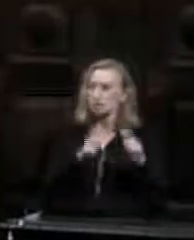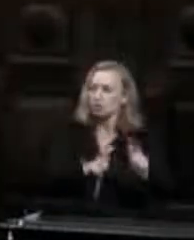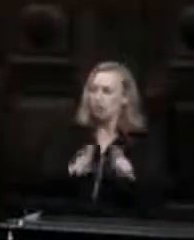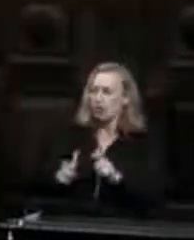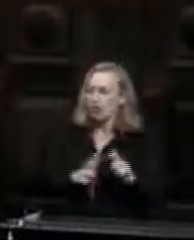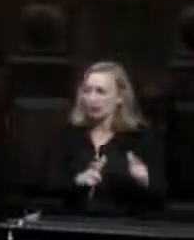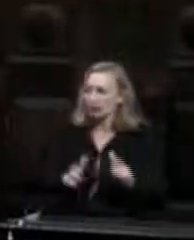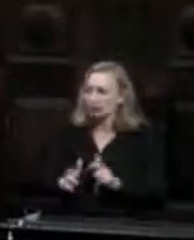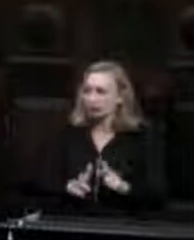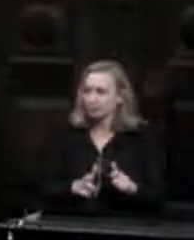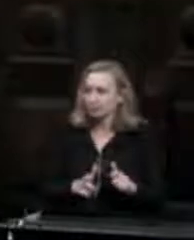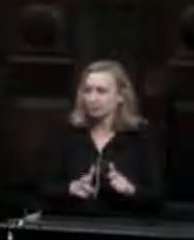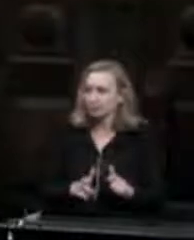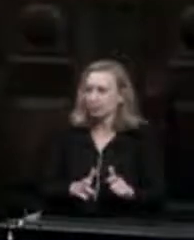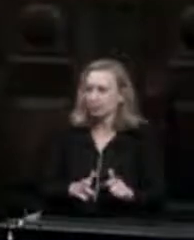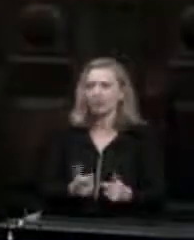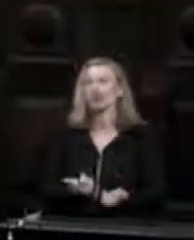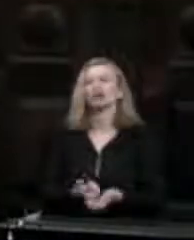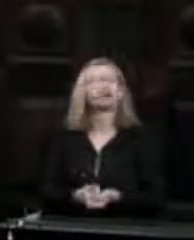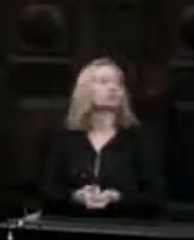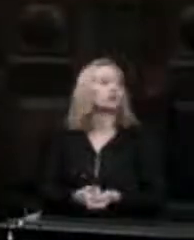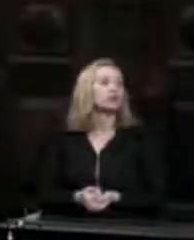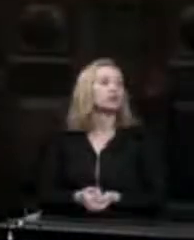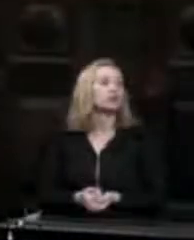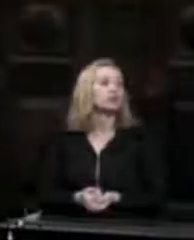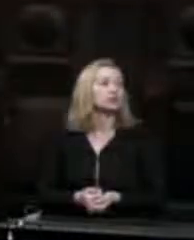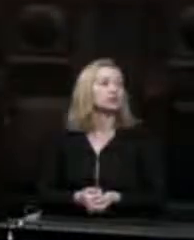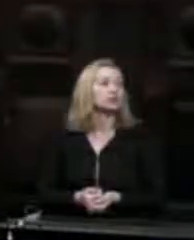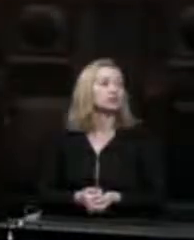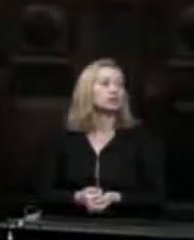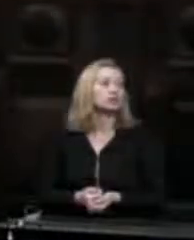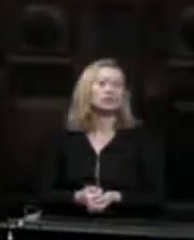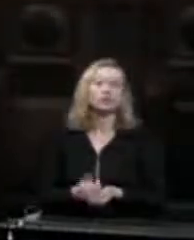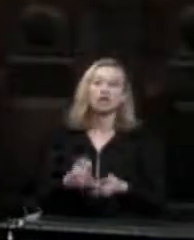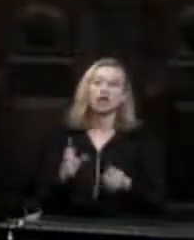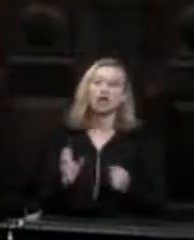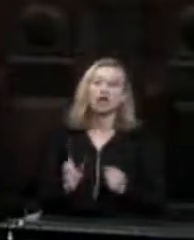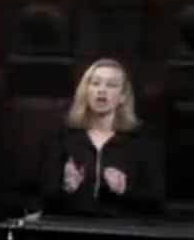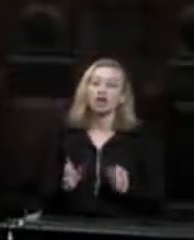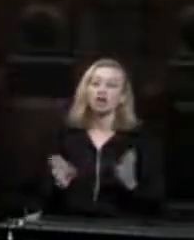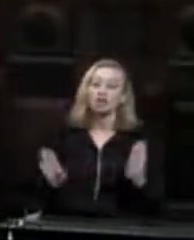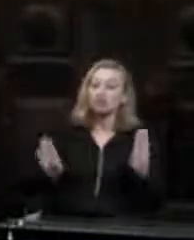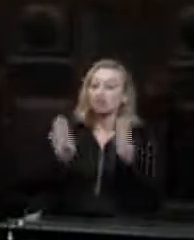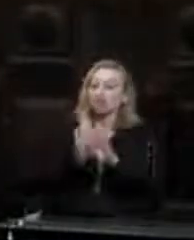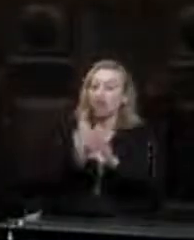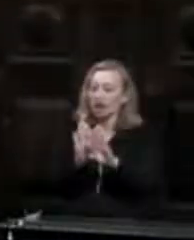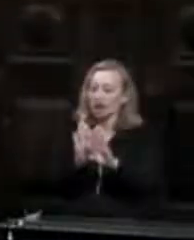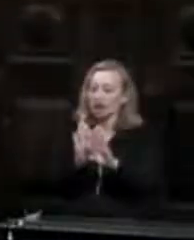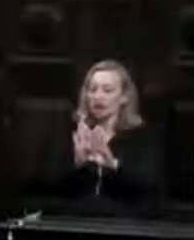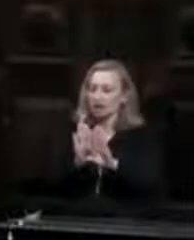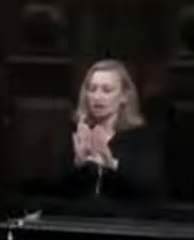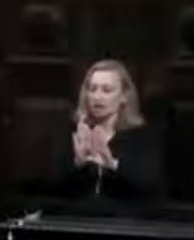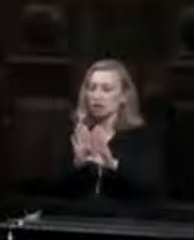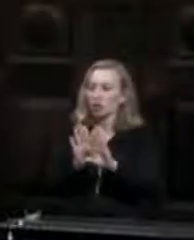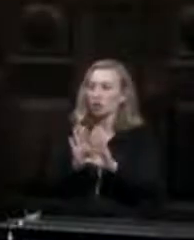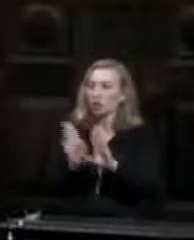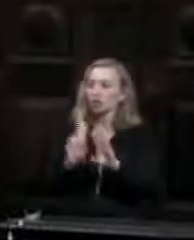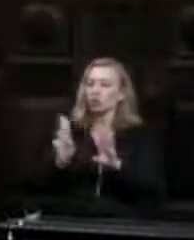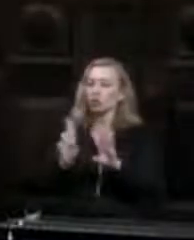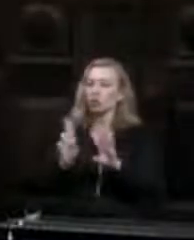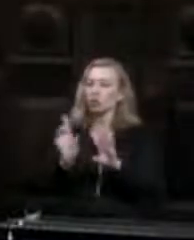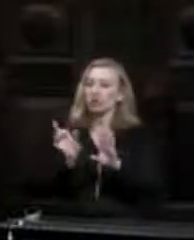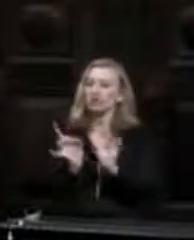escrito na frente, aluga-se ou então vende-se. Isso daí é uma demonstração